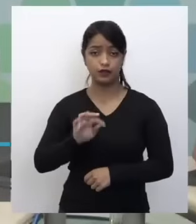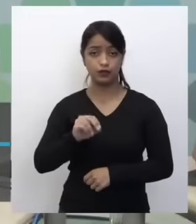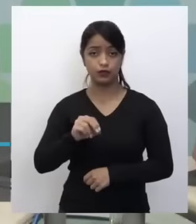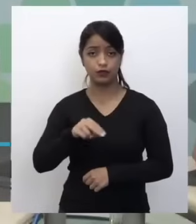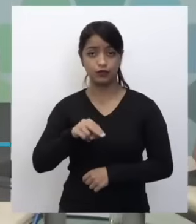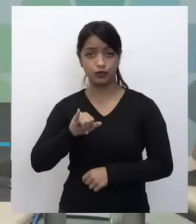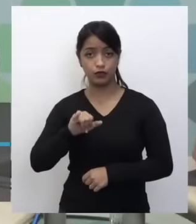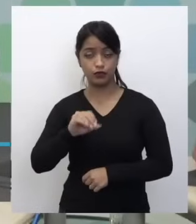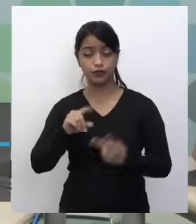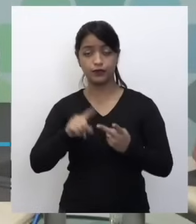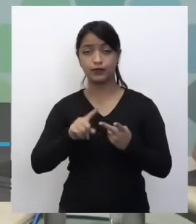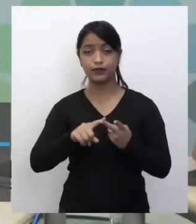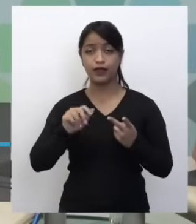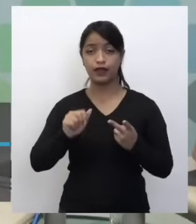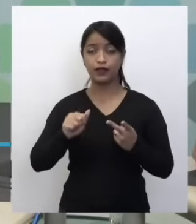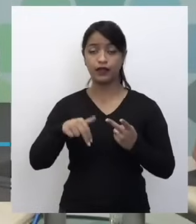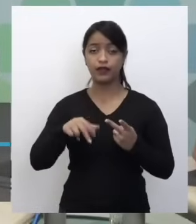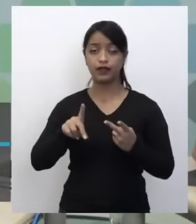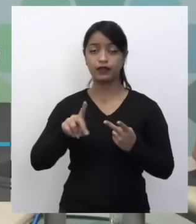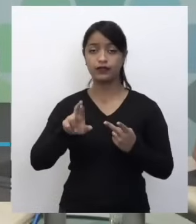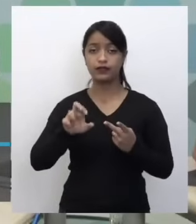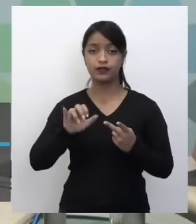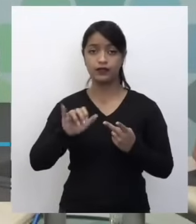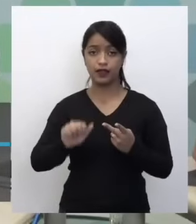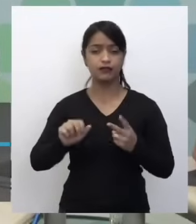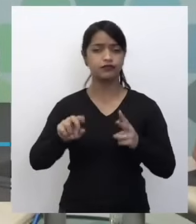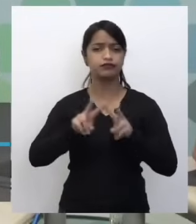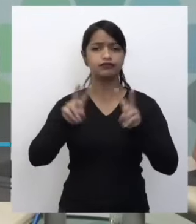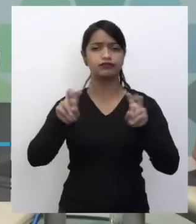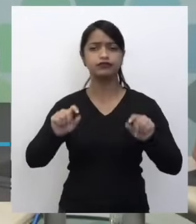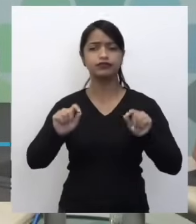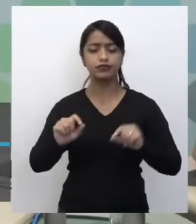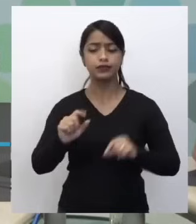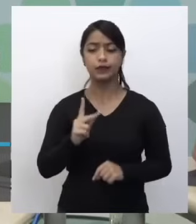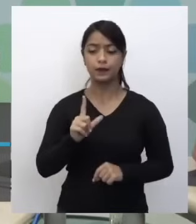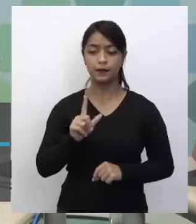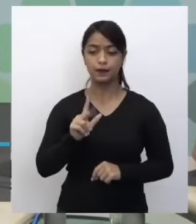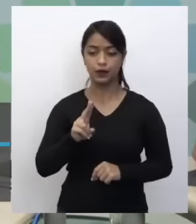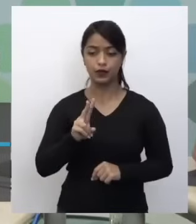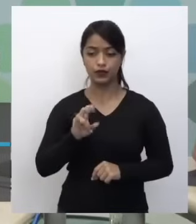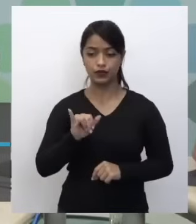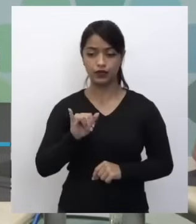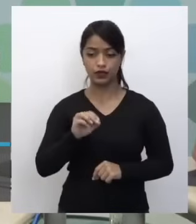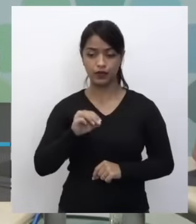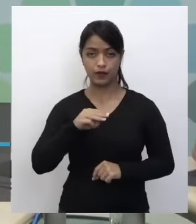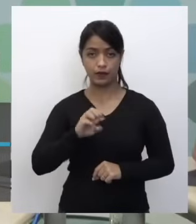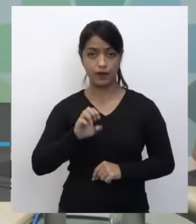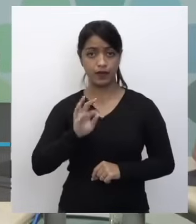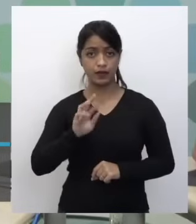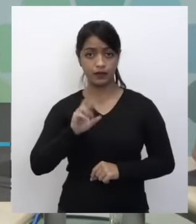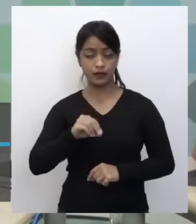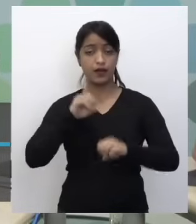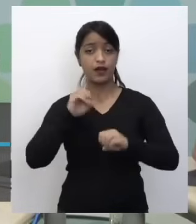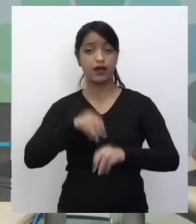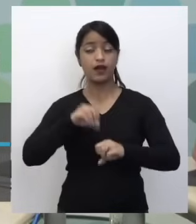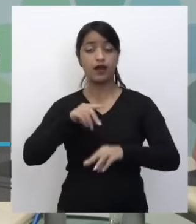pluviômetro. É a aula do dia 15/5, tá? Do dia 15 de maio. Lá no